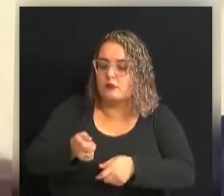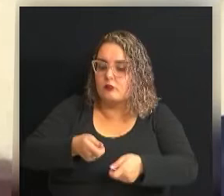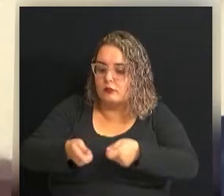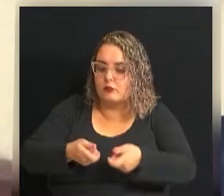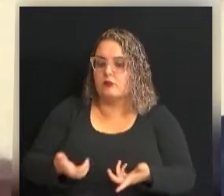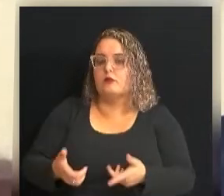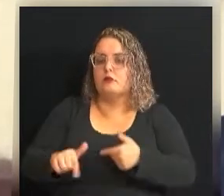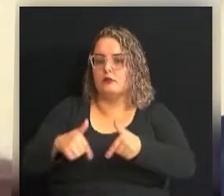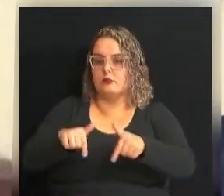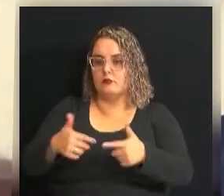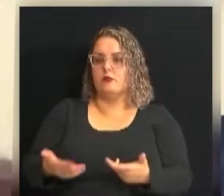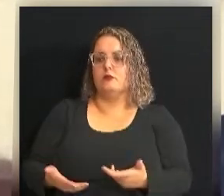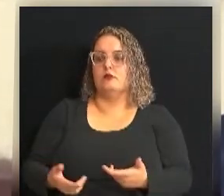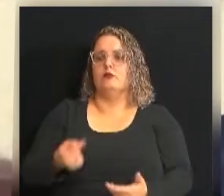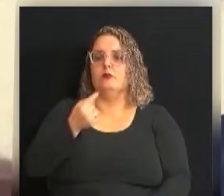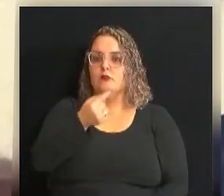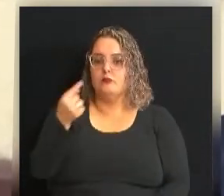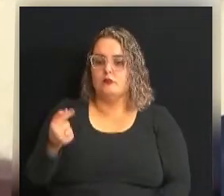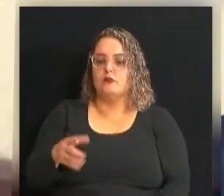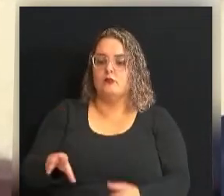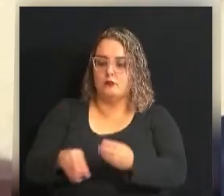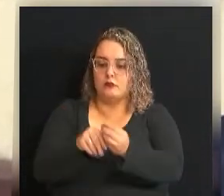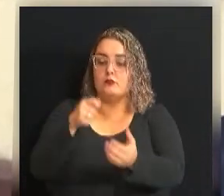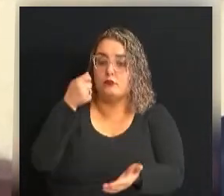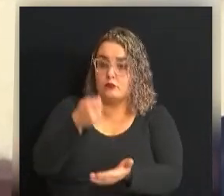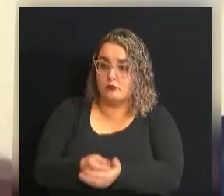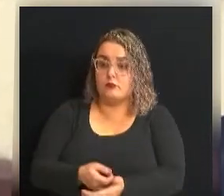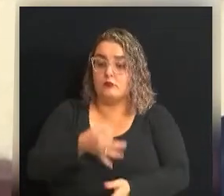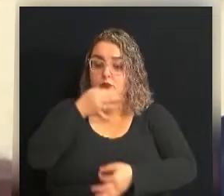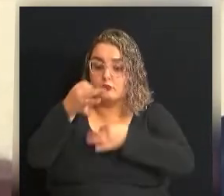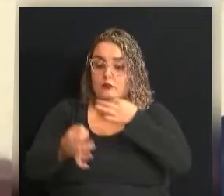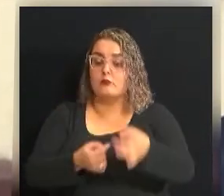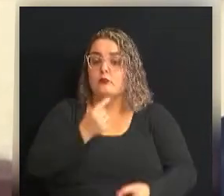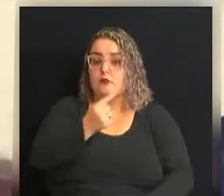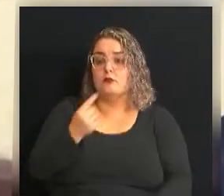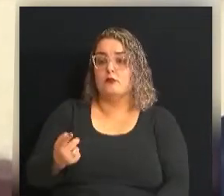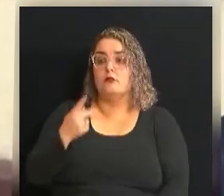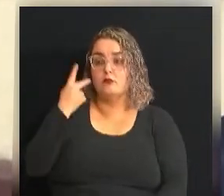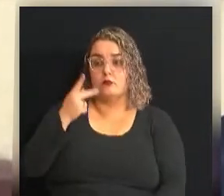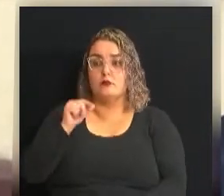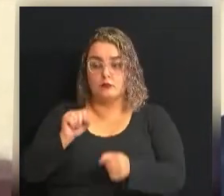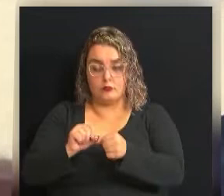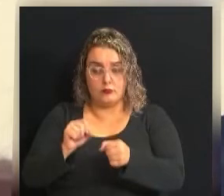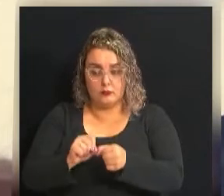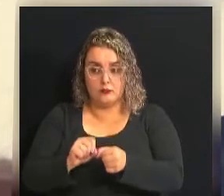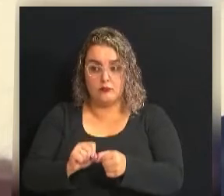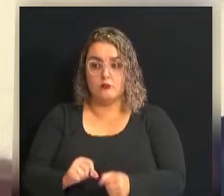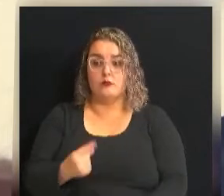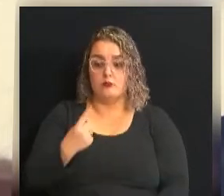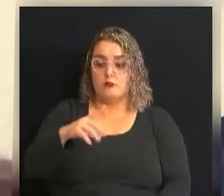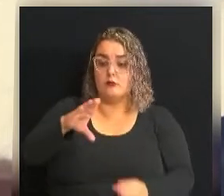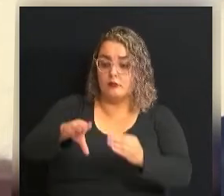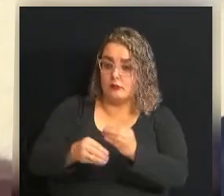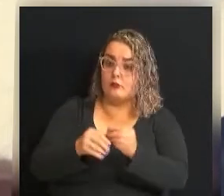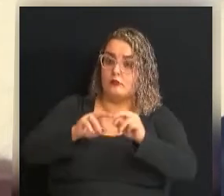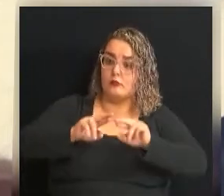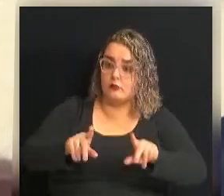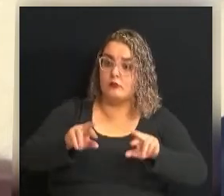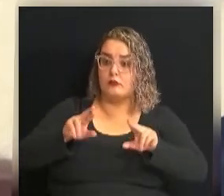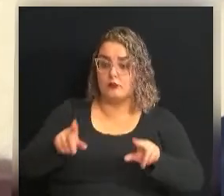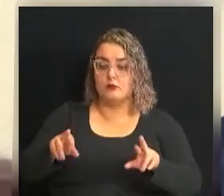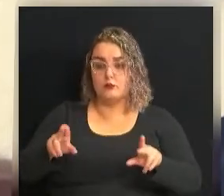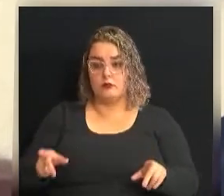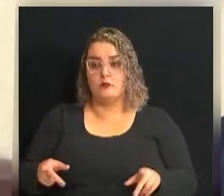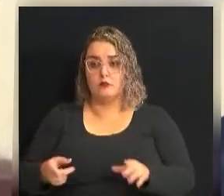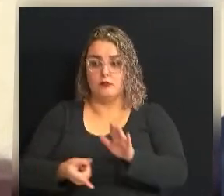operacionalizar cada emenda cada sugestão que cada Vereador fizer é uma Emenda